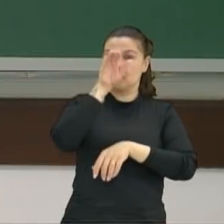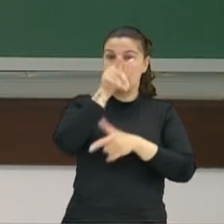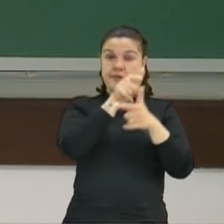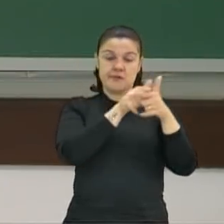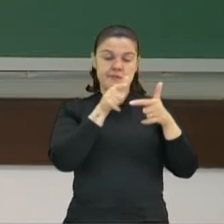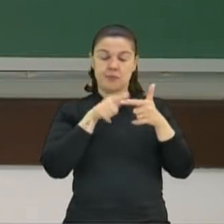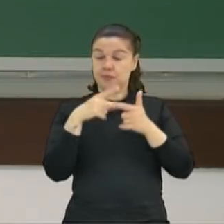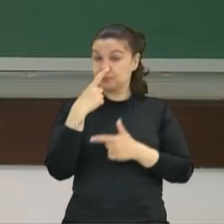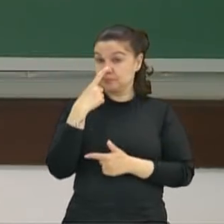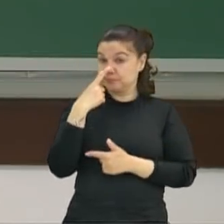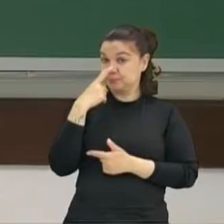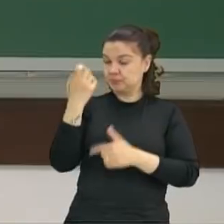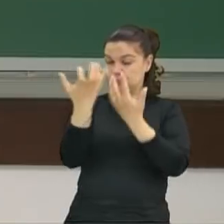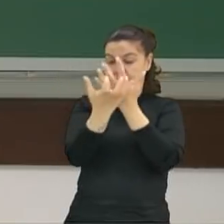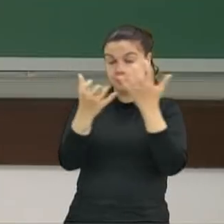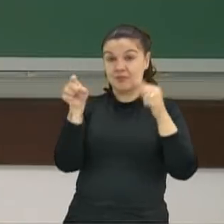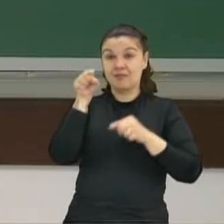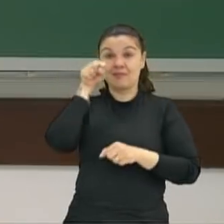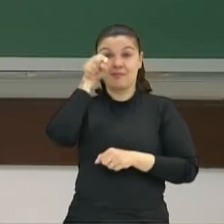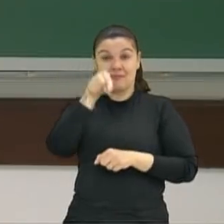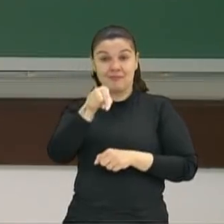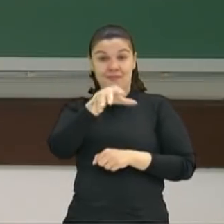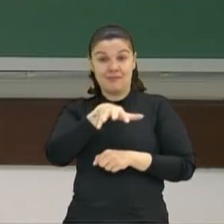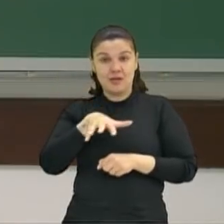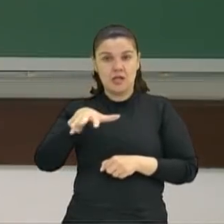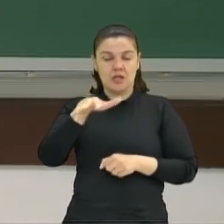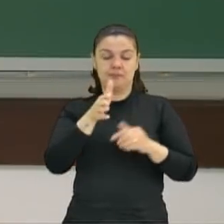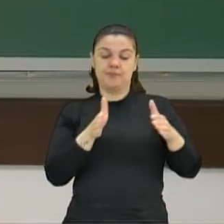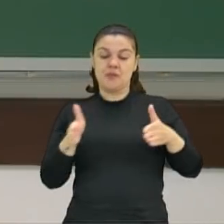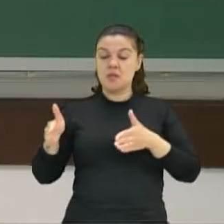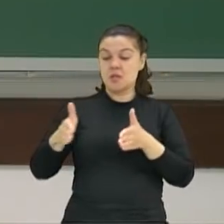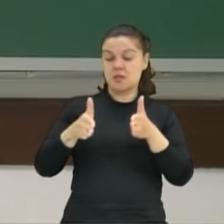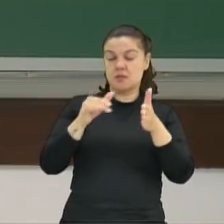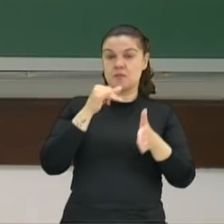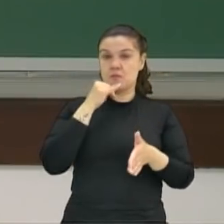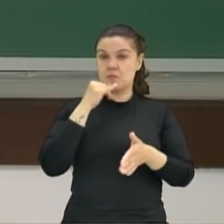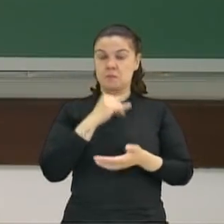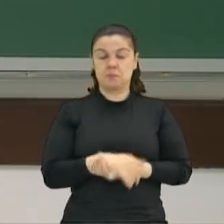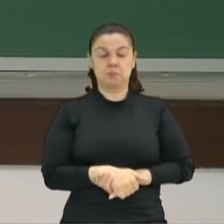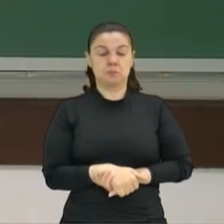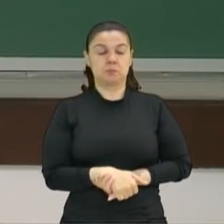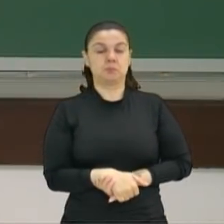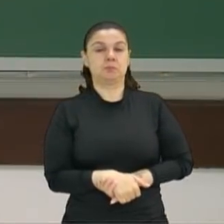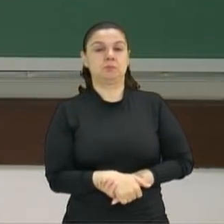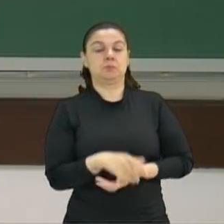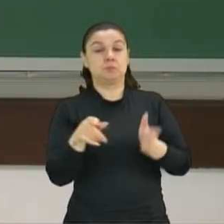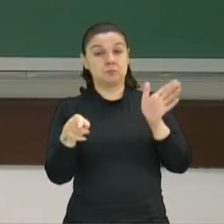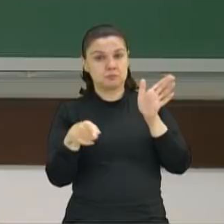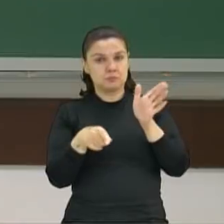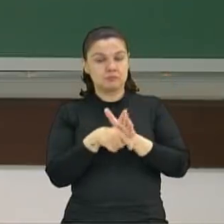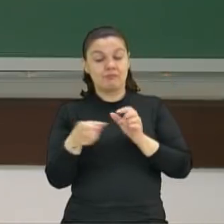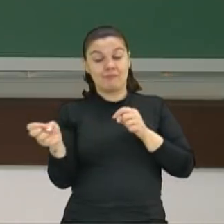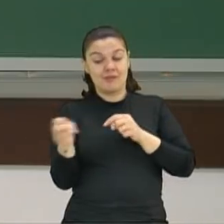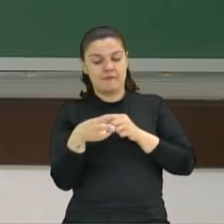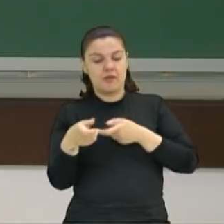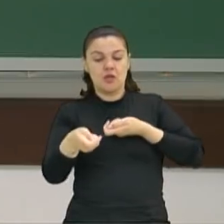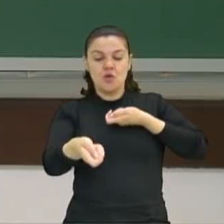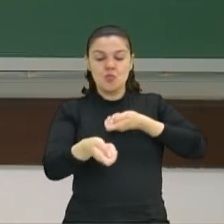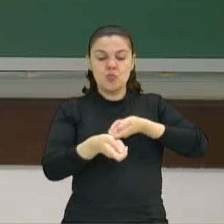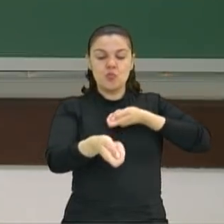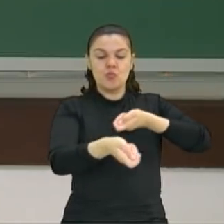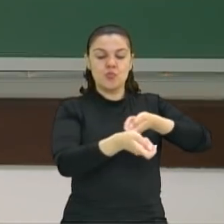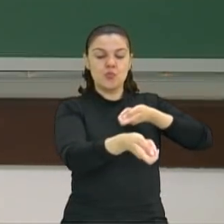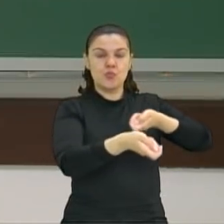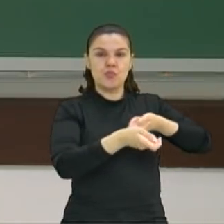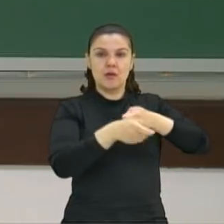casos de poluição ambiental em rios, por exemplo, que é por agrotóxico. Porque quando